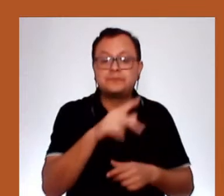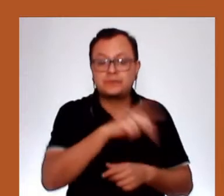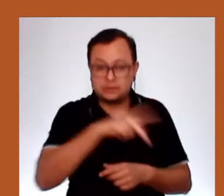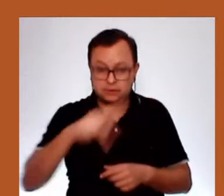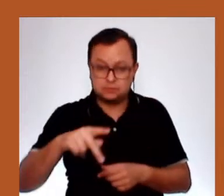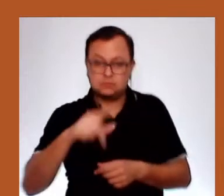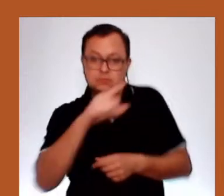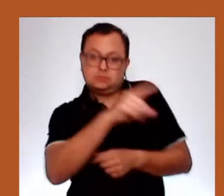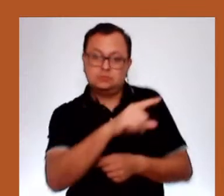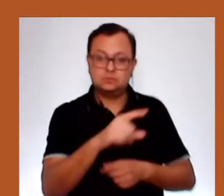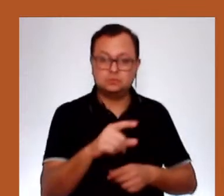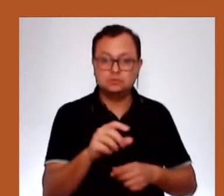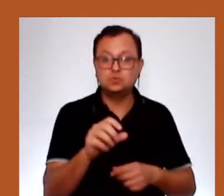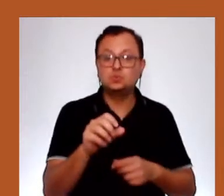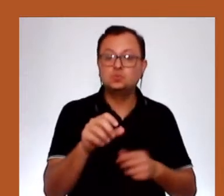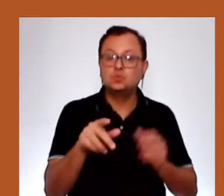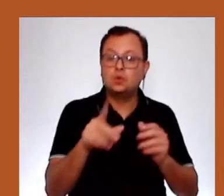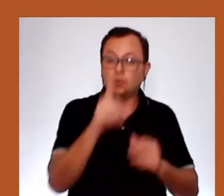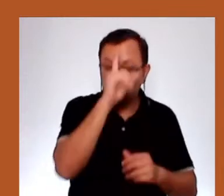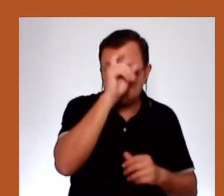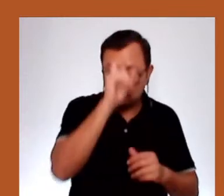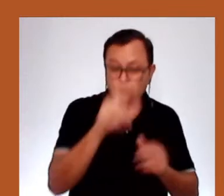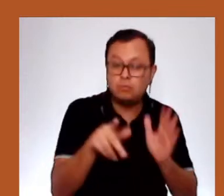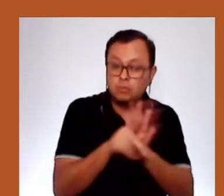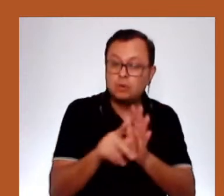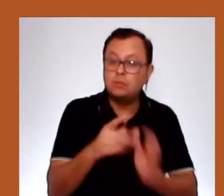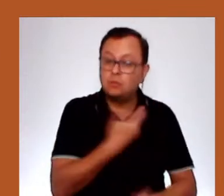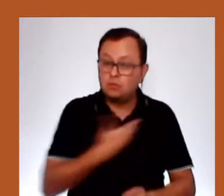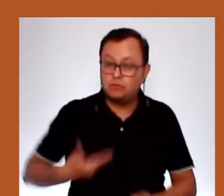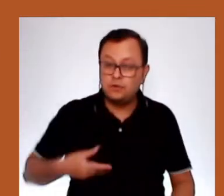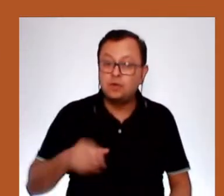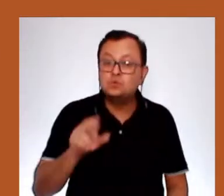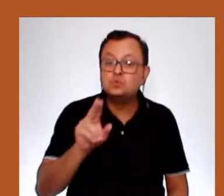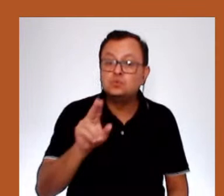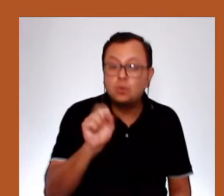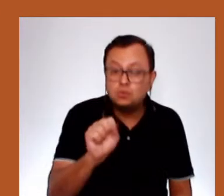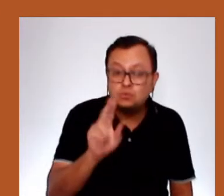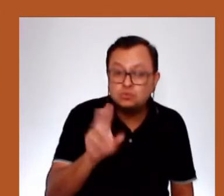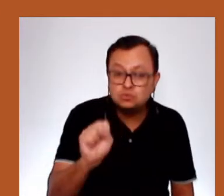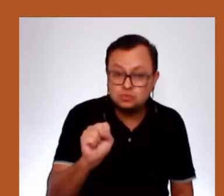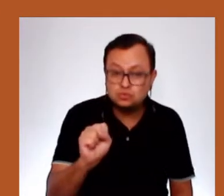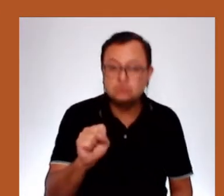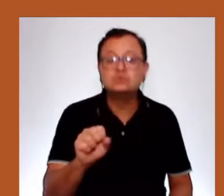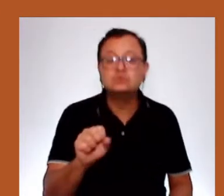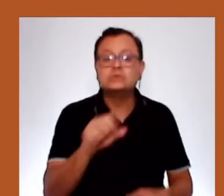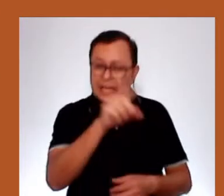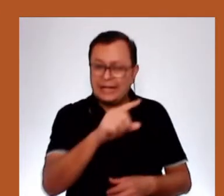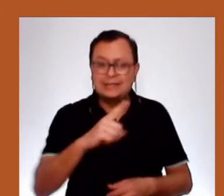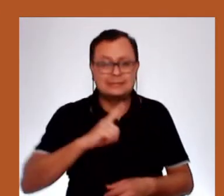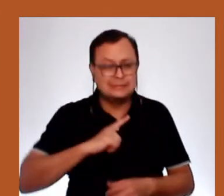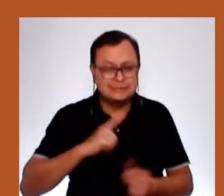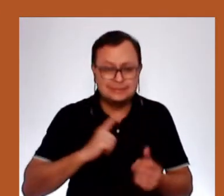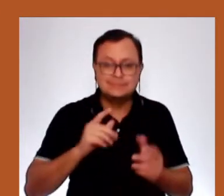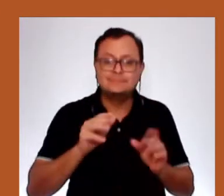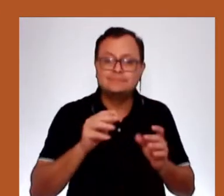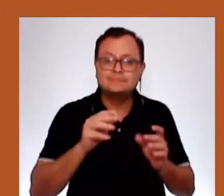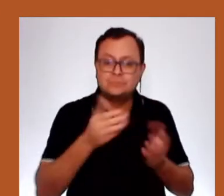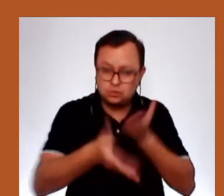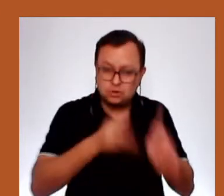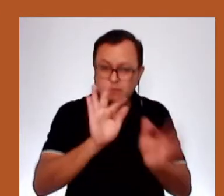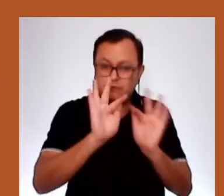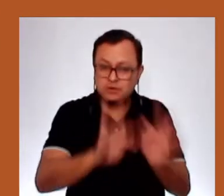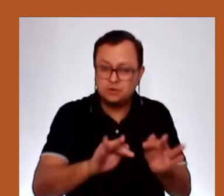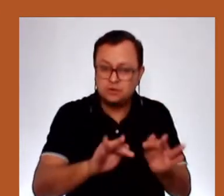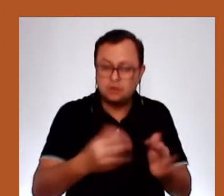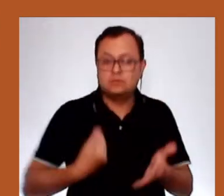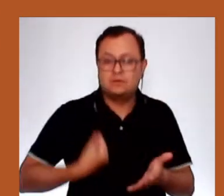Carvalho, SUS. Um dos serviços mais maravilhosos de cuidados paliativos, né? Então, nós